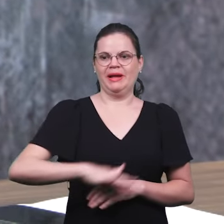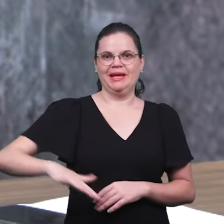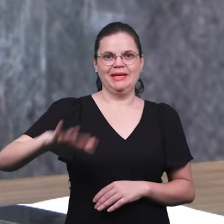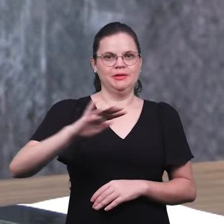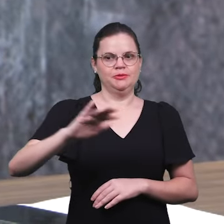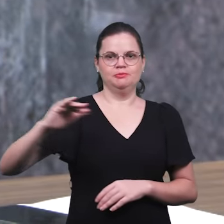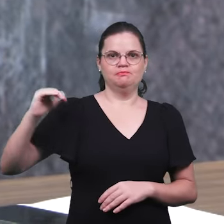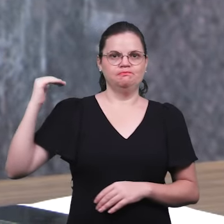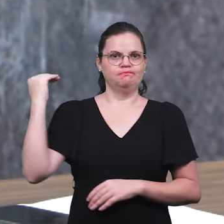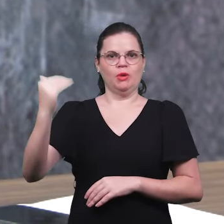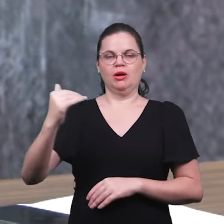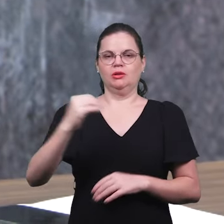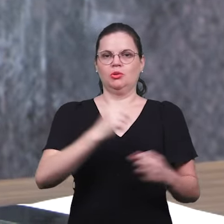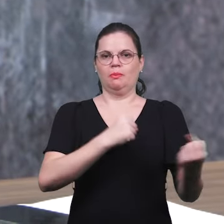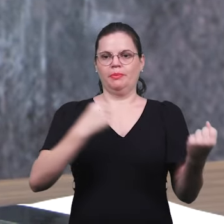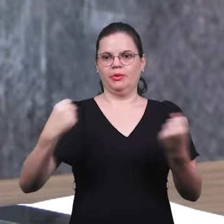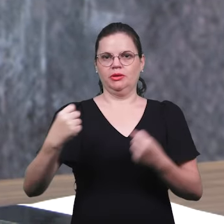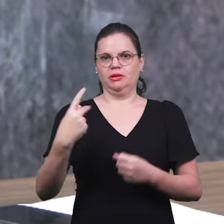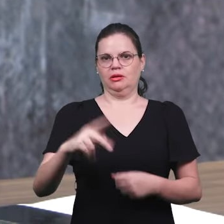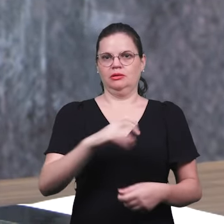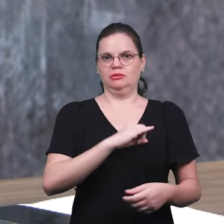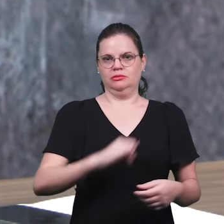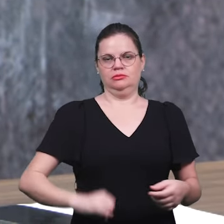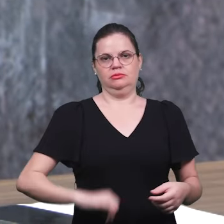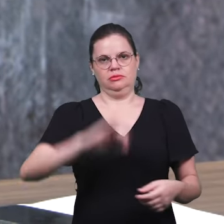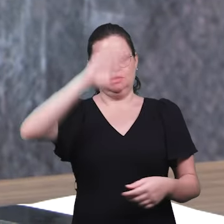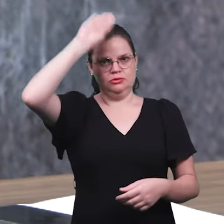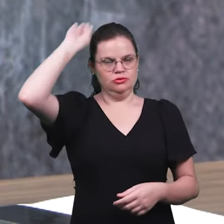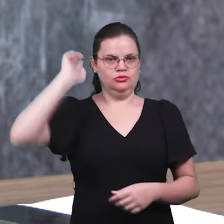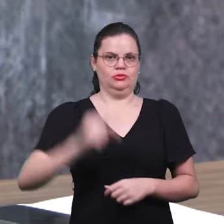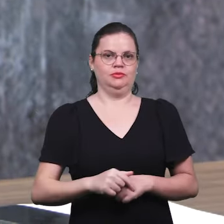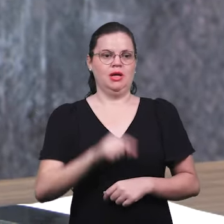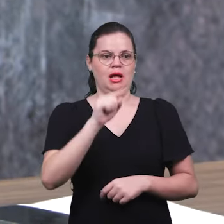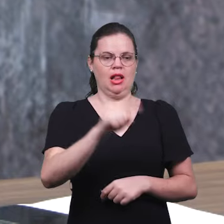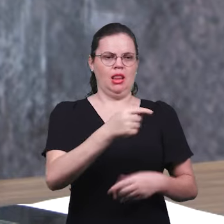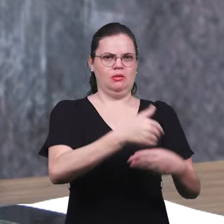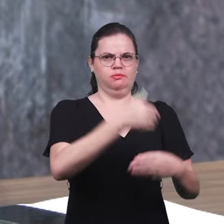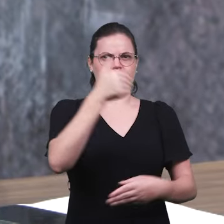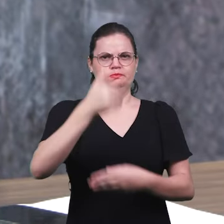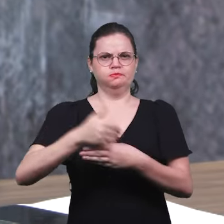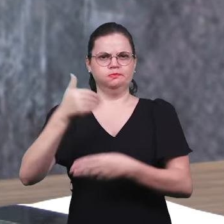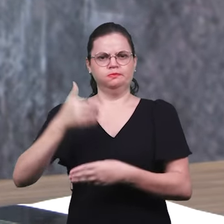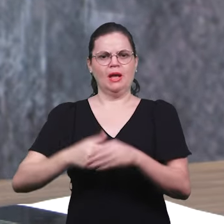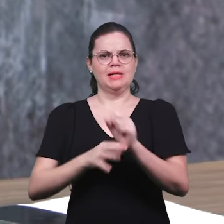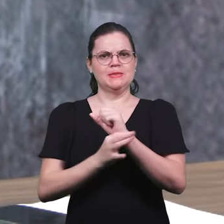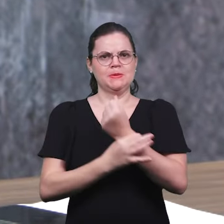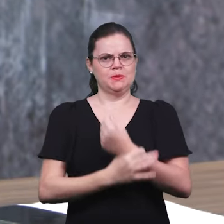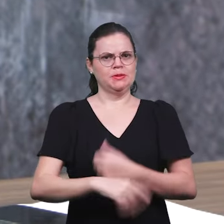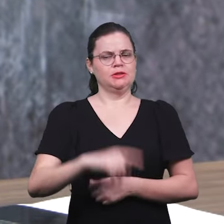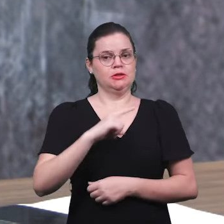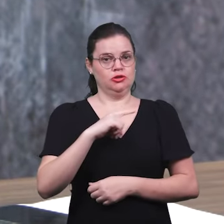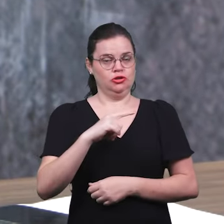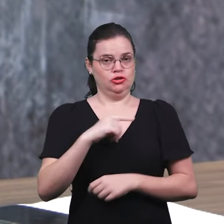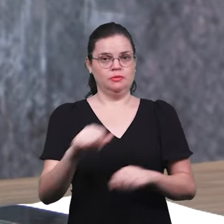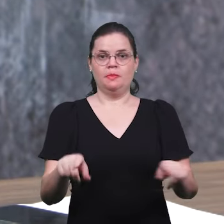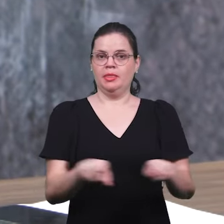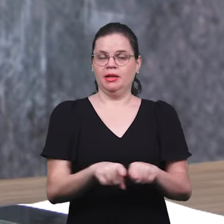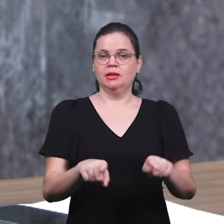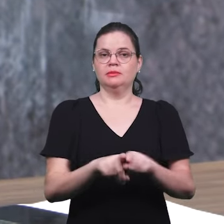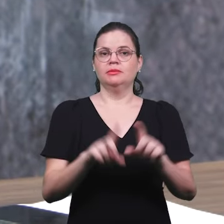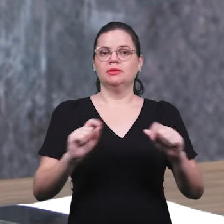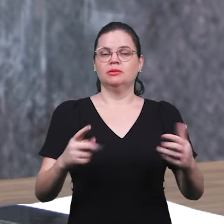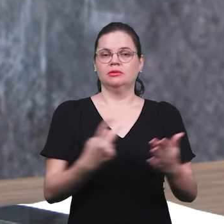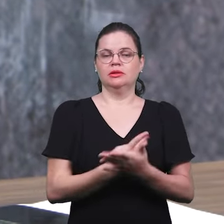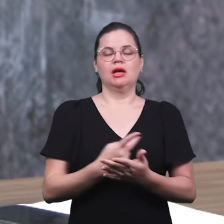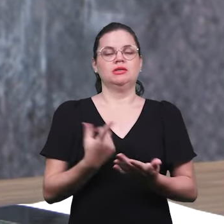no auge do seu poder. As fronteiras eram seguras, havia uma economia estável, havia uma estabilidade política,